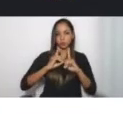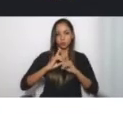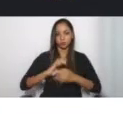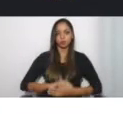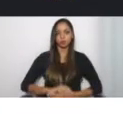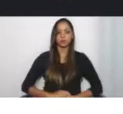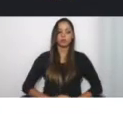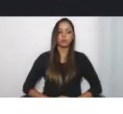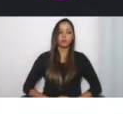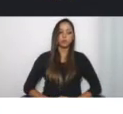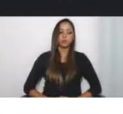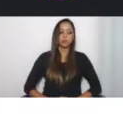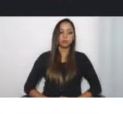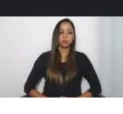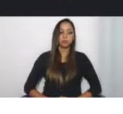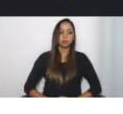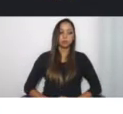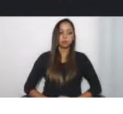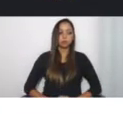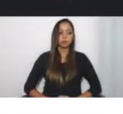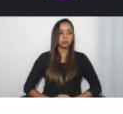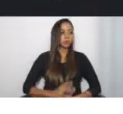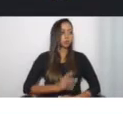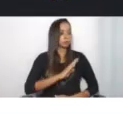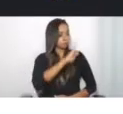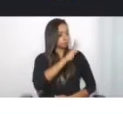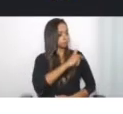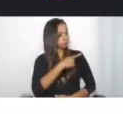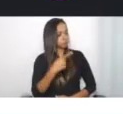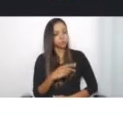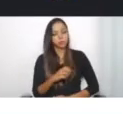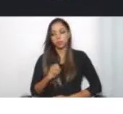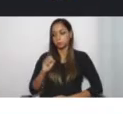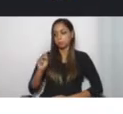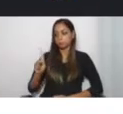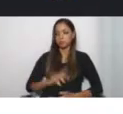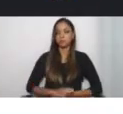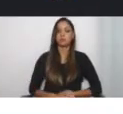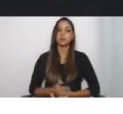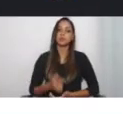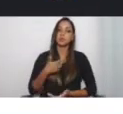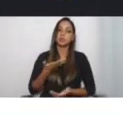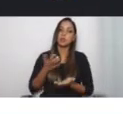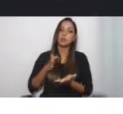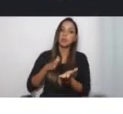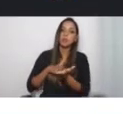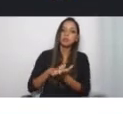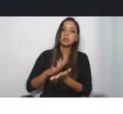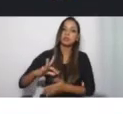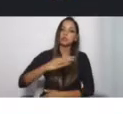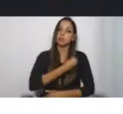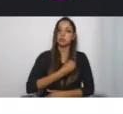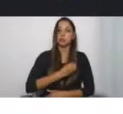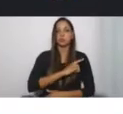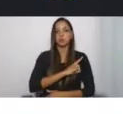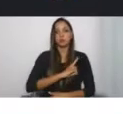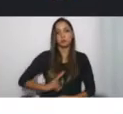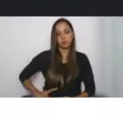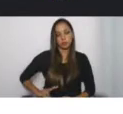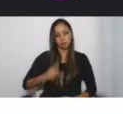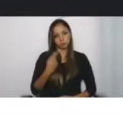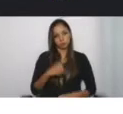Em discussão, senhor presidente. Pois não. É, parabenizar a todos os vereadores aqui da casa, em especial